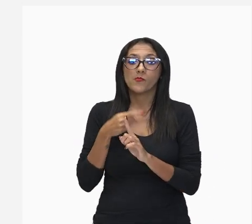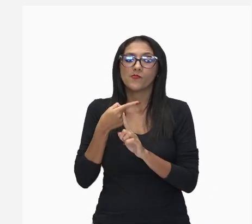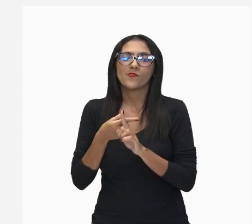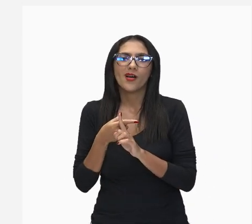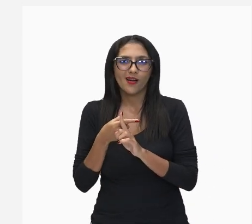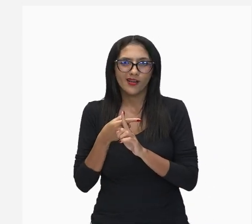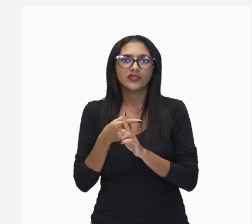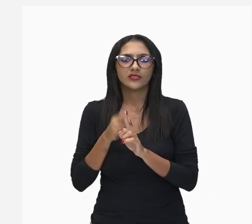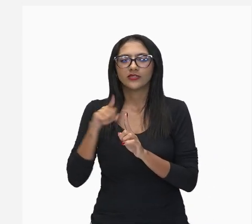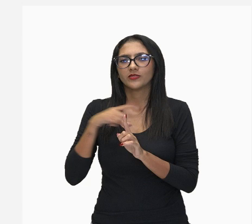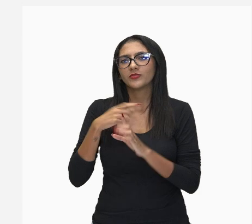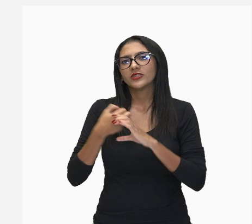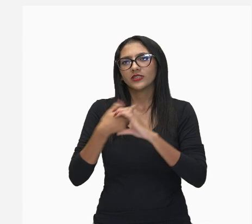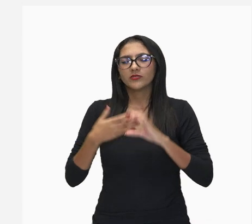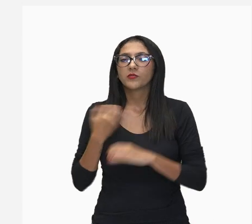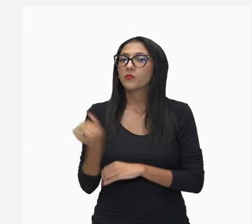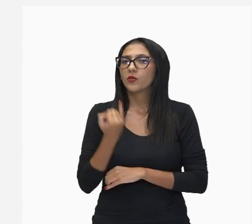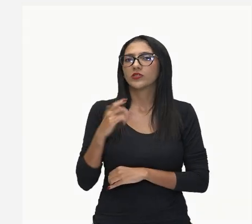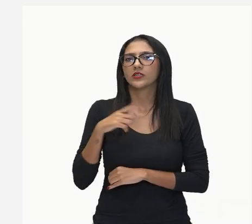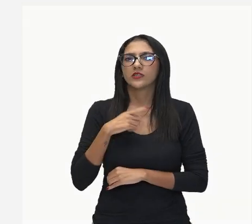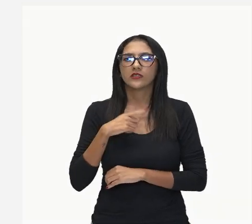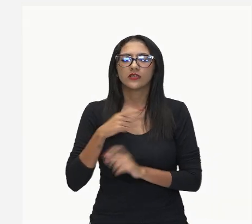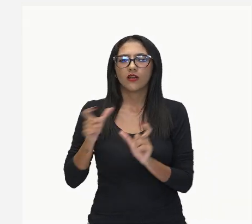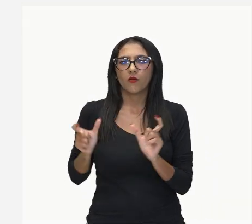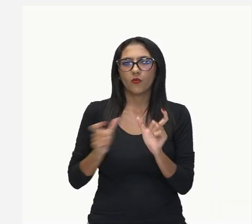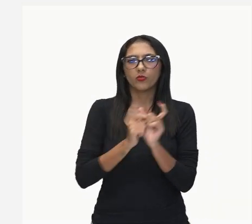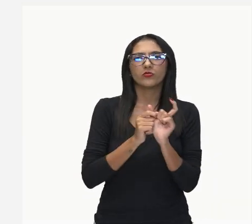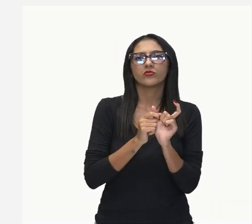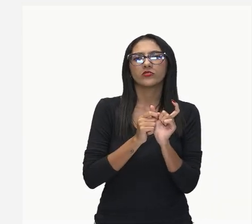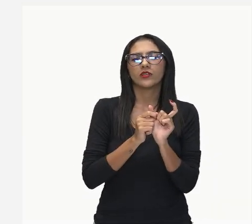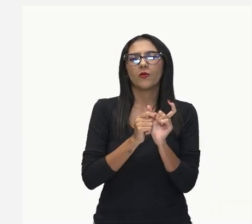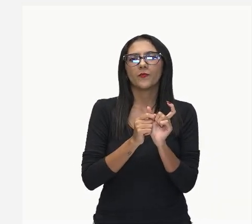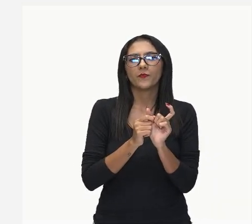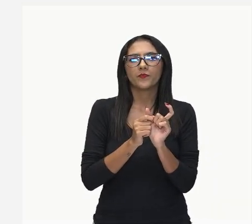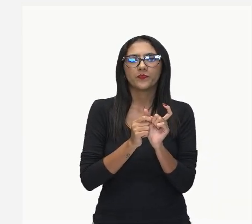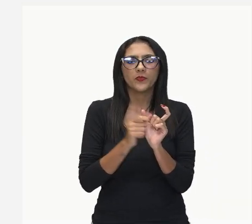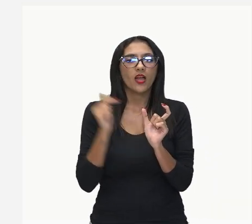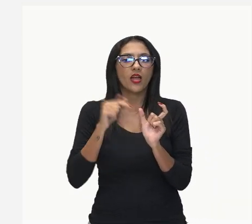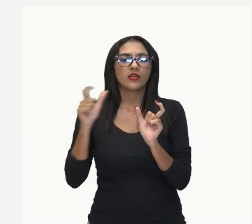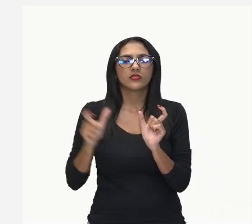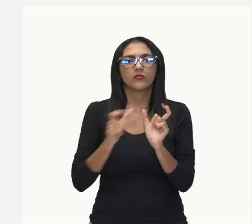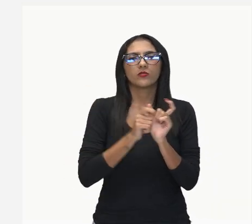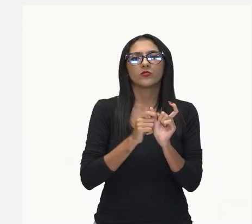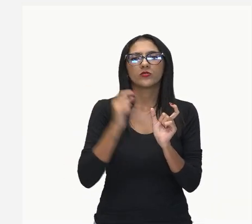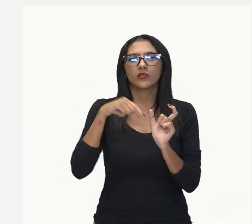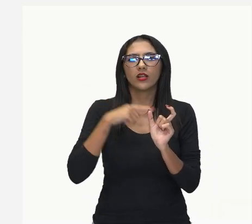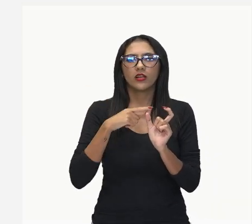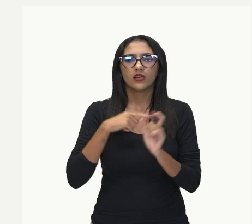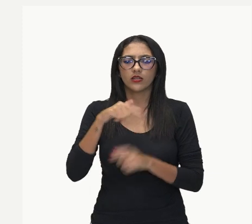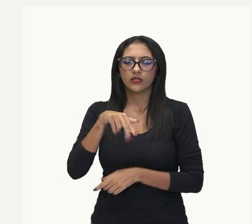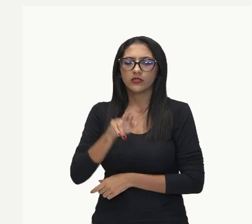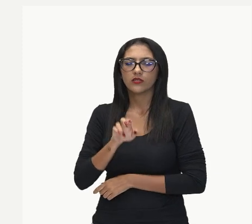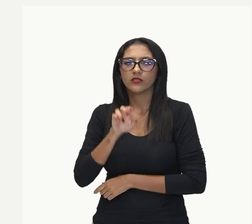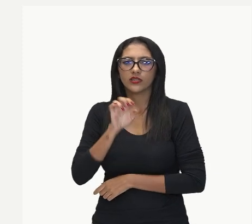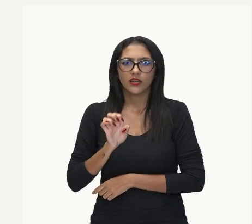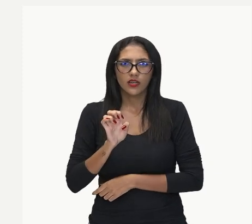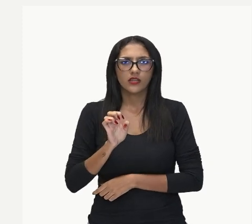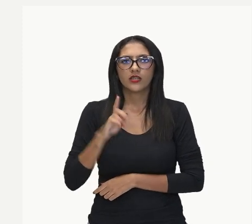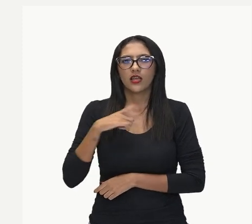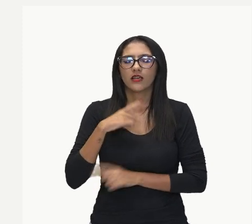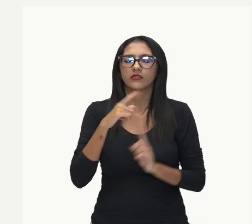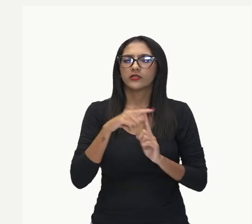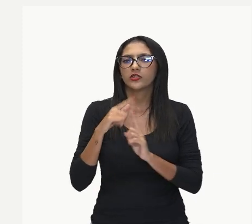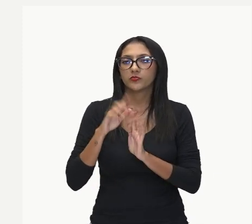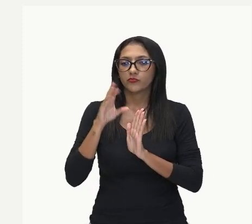elemento importante, a conjunção, que essa conjunção aqui, ela aparece nesse tipo de